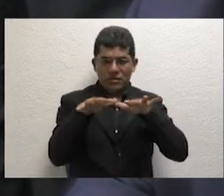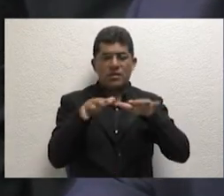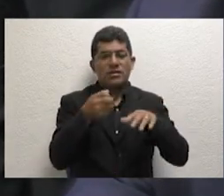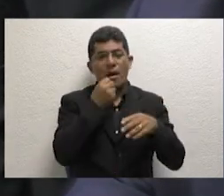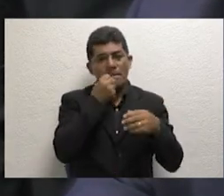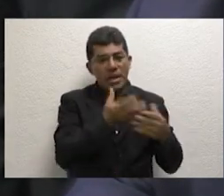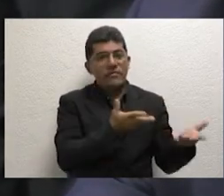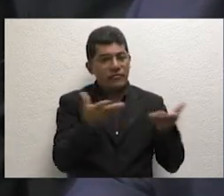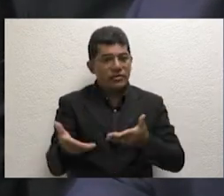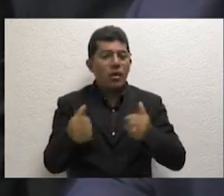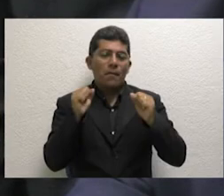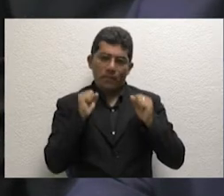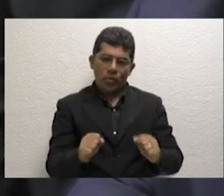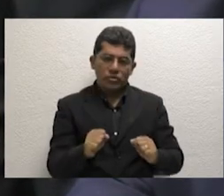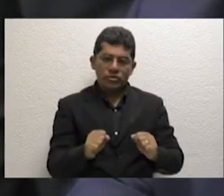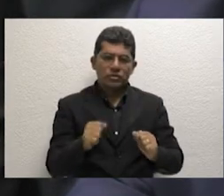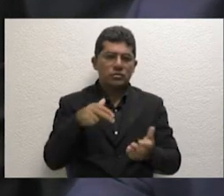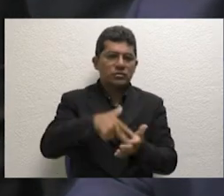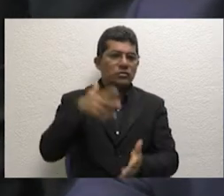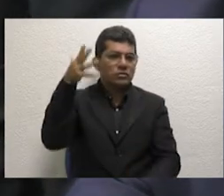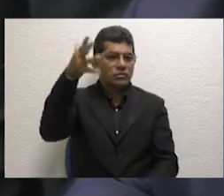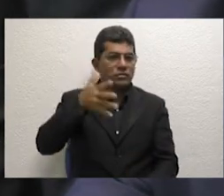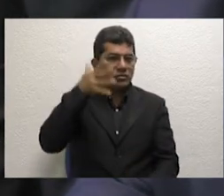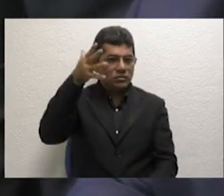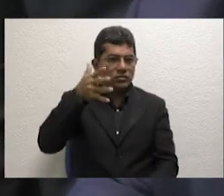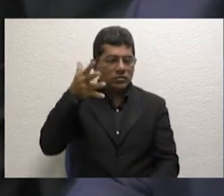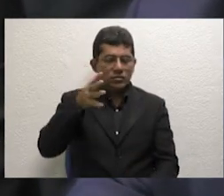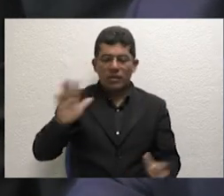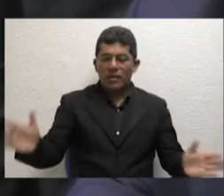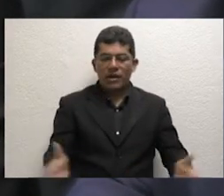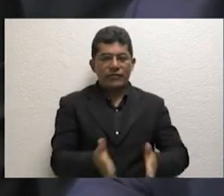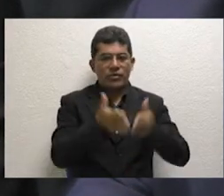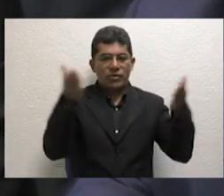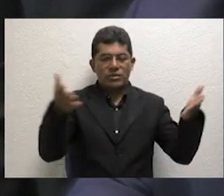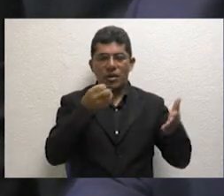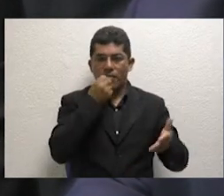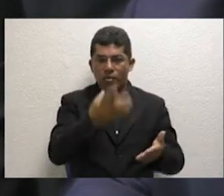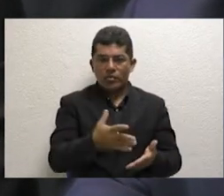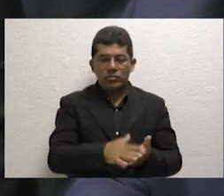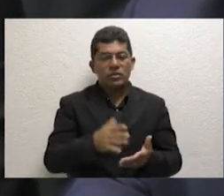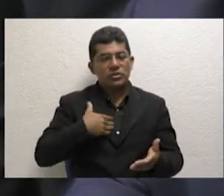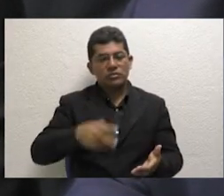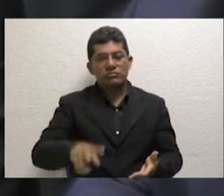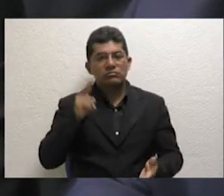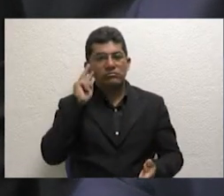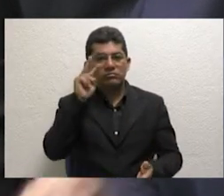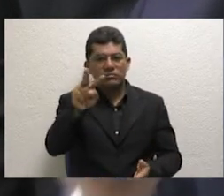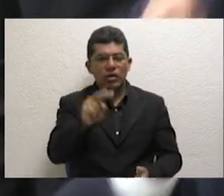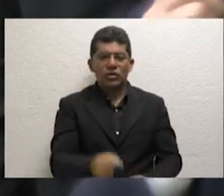muito bem-vindo essa palestra é uma palestra maravilhosa eu já tive a oportunidade de assisti-la duas vezes